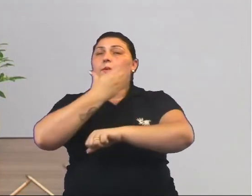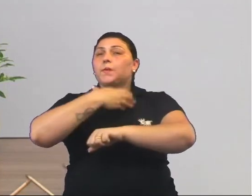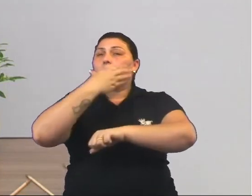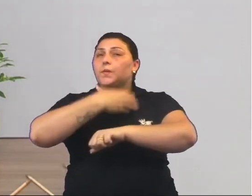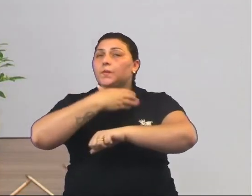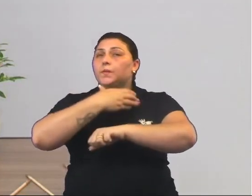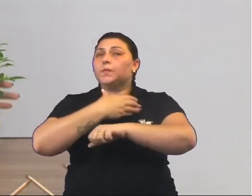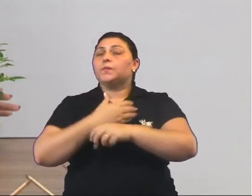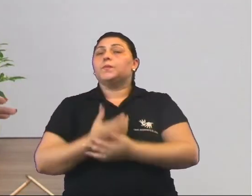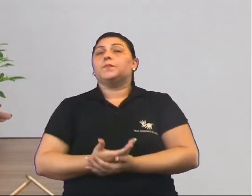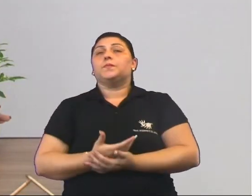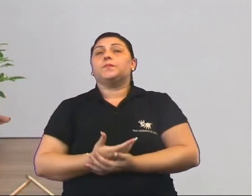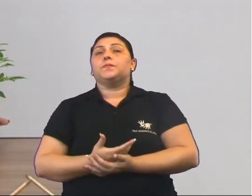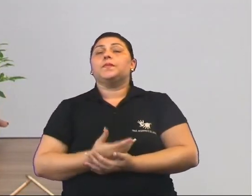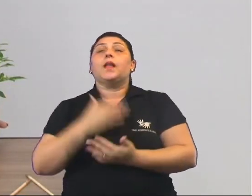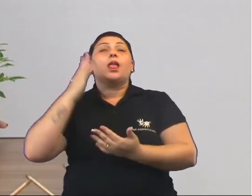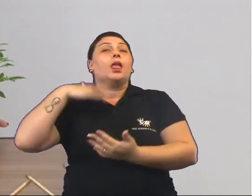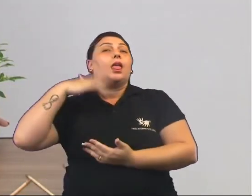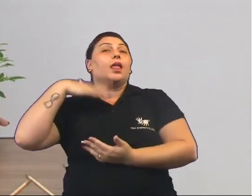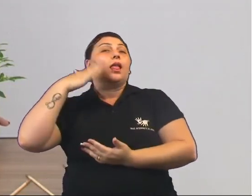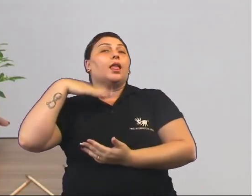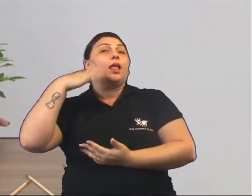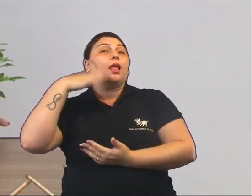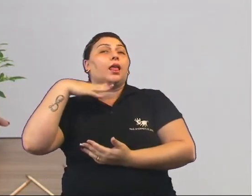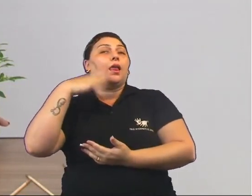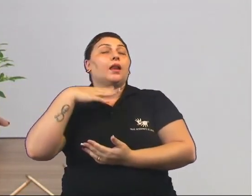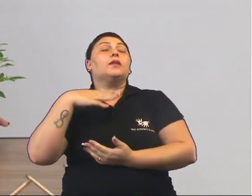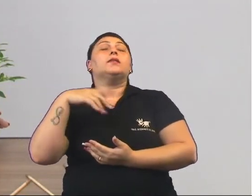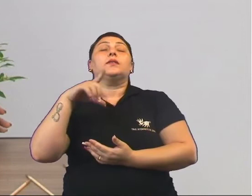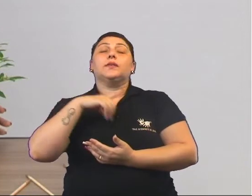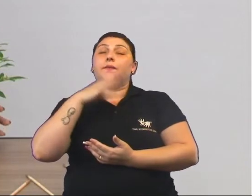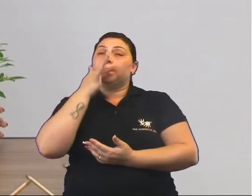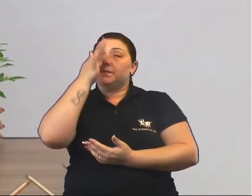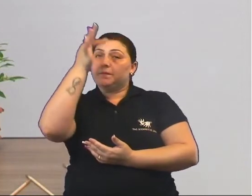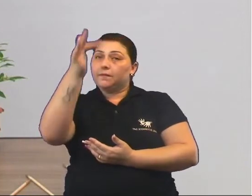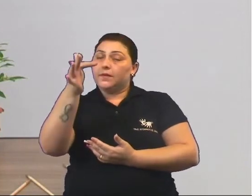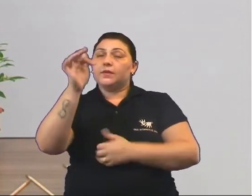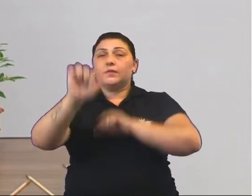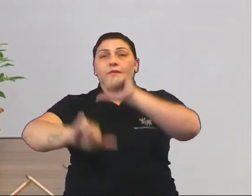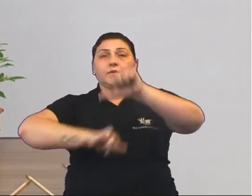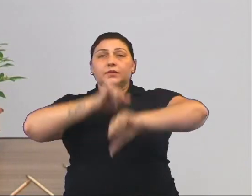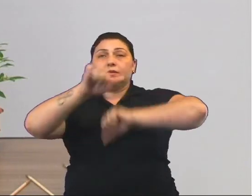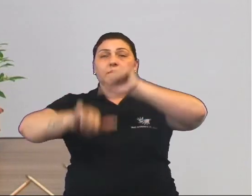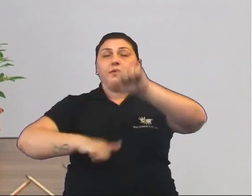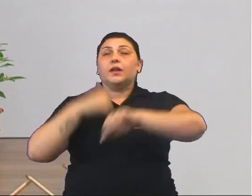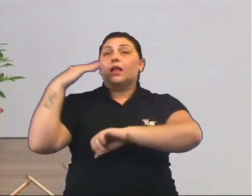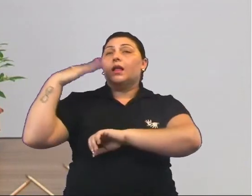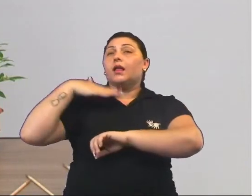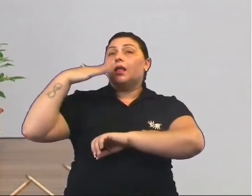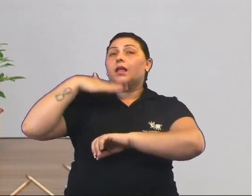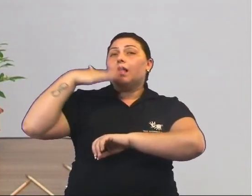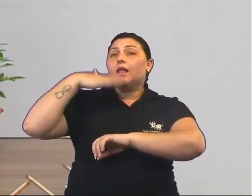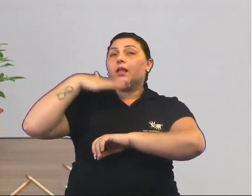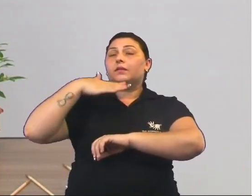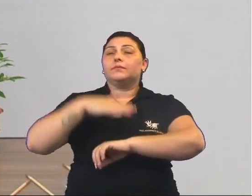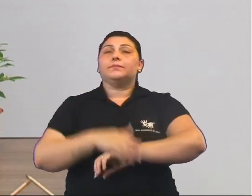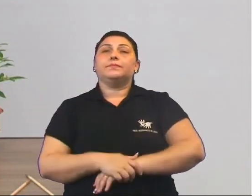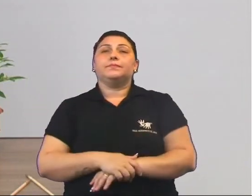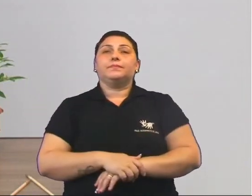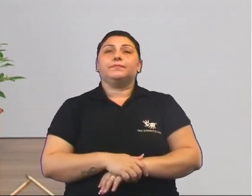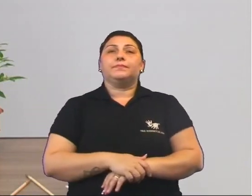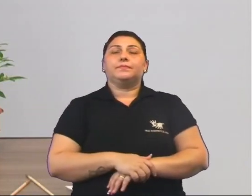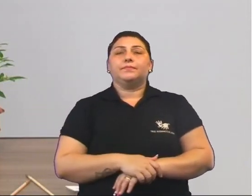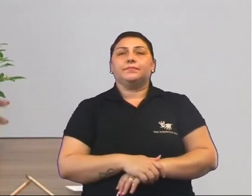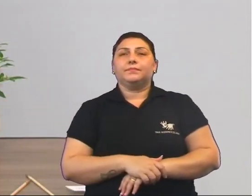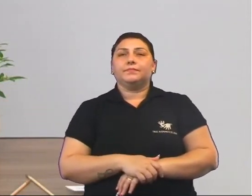fruto. No caso da pimenteira, essa flor vai acabar se transformando em quê? Em um